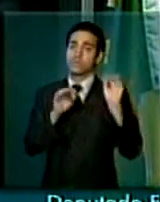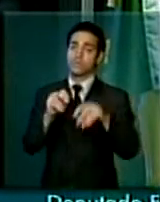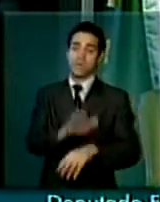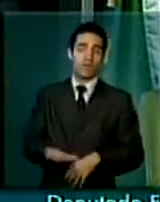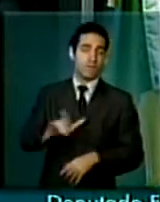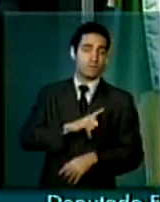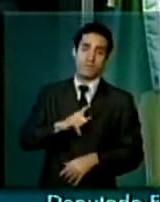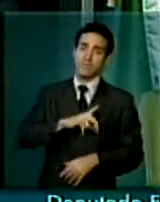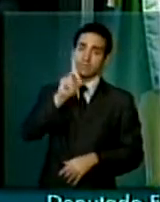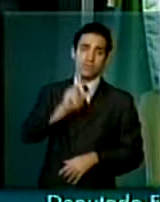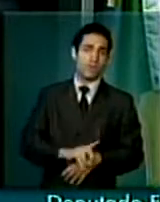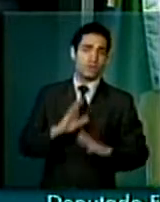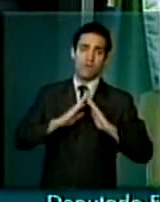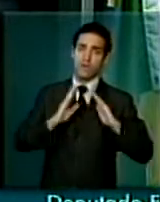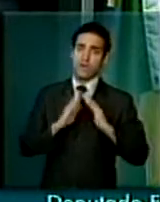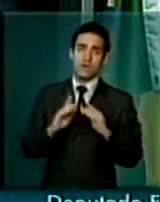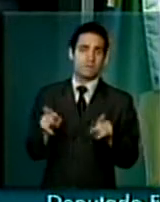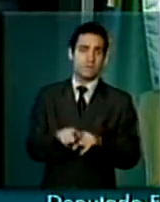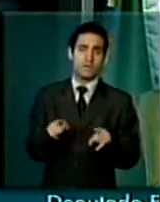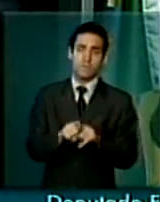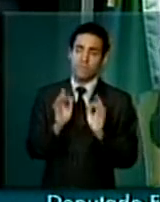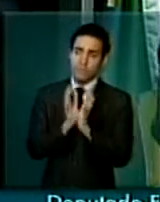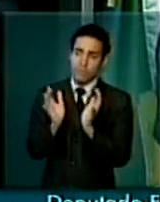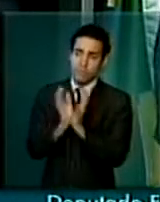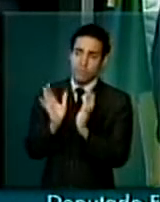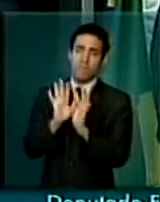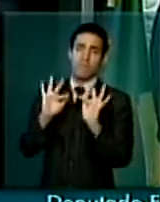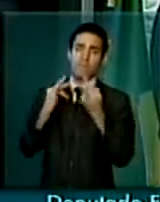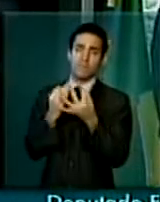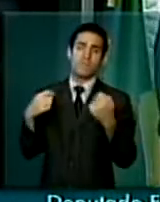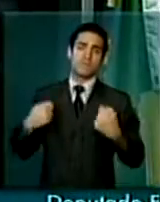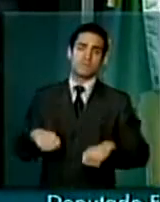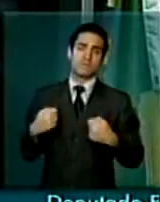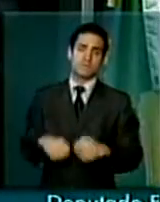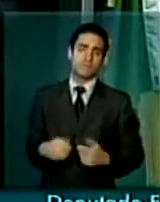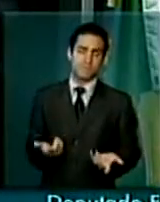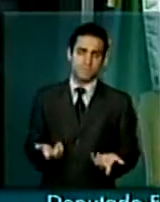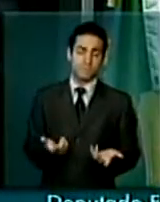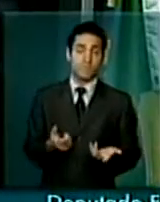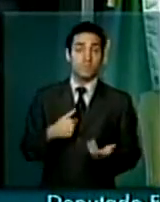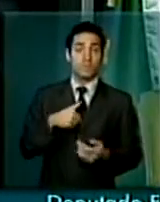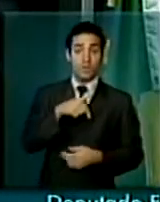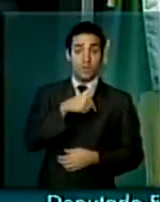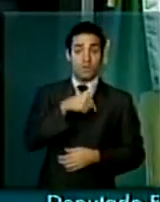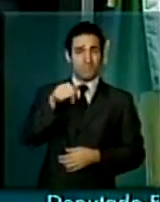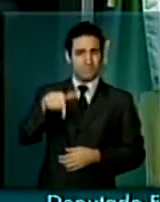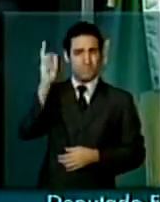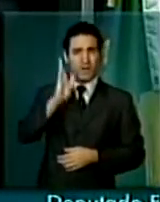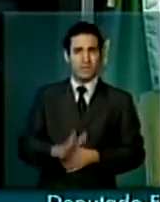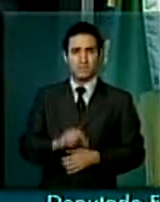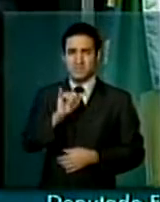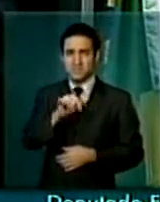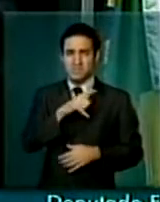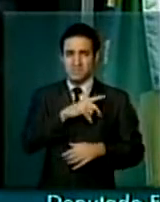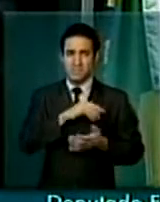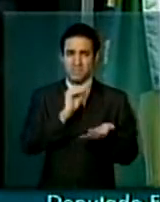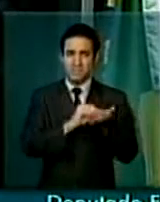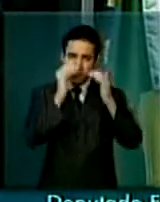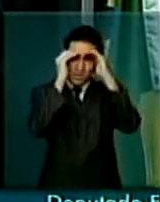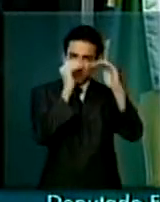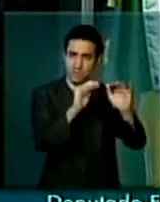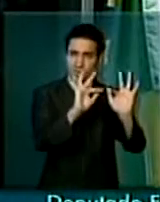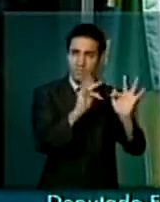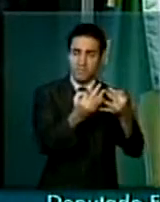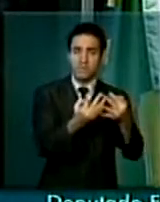o direito de um lar, toda criança convive de uma família. Um Estado que desrespeita a família está